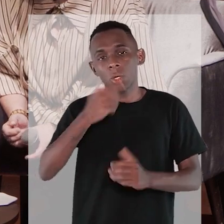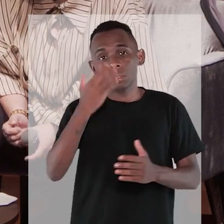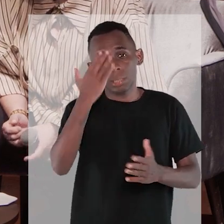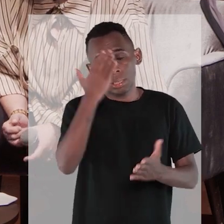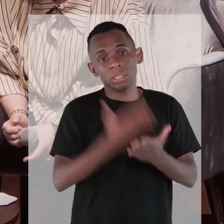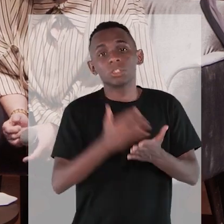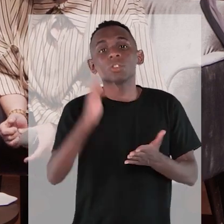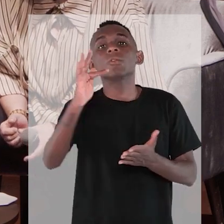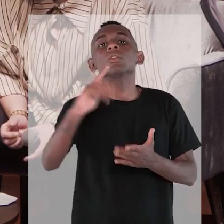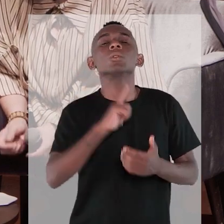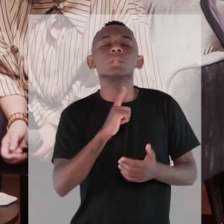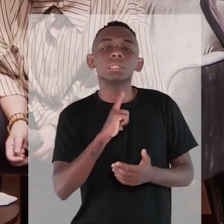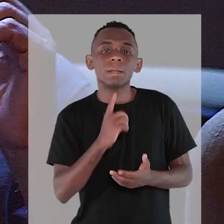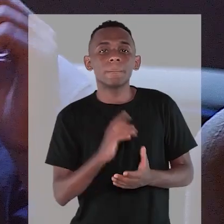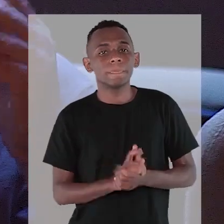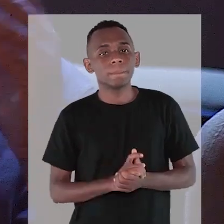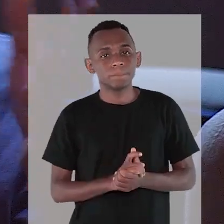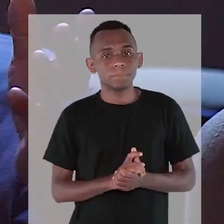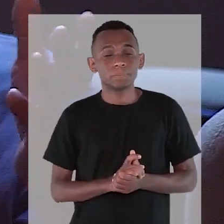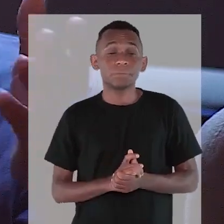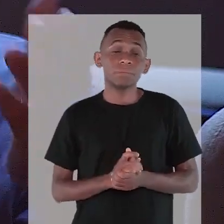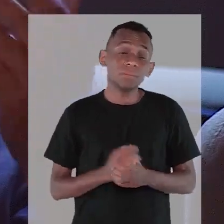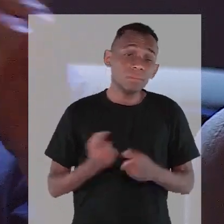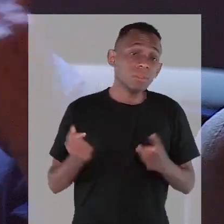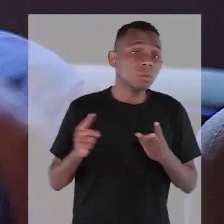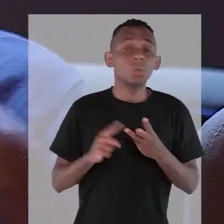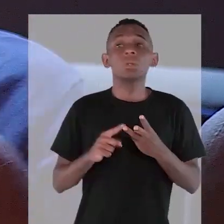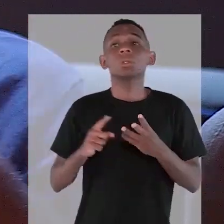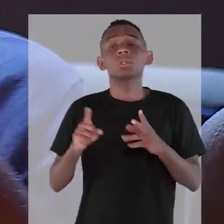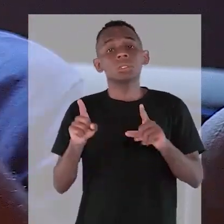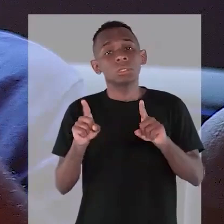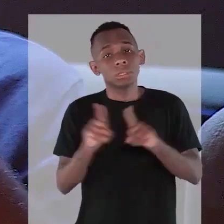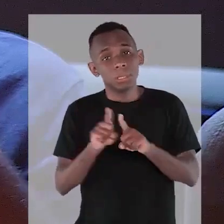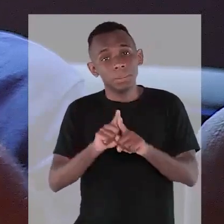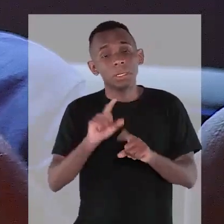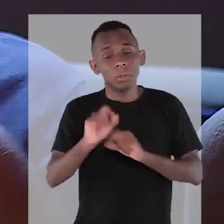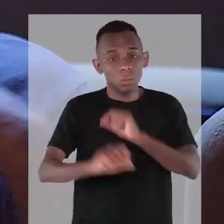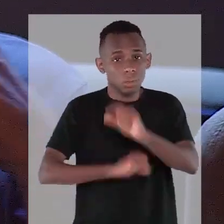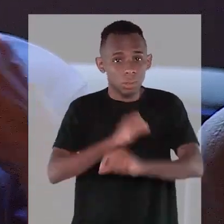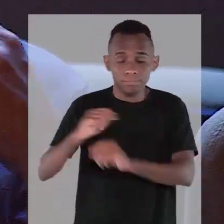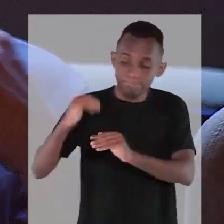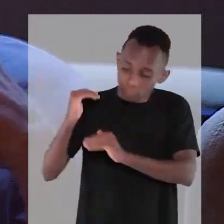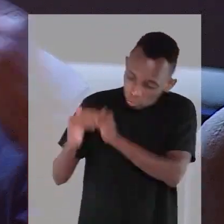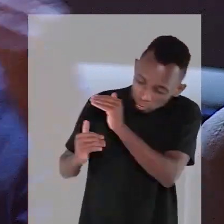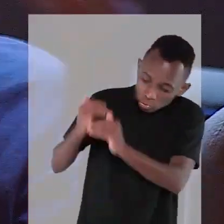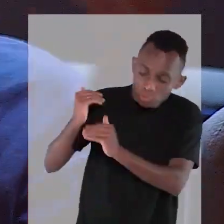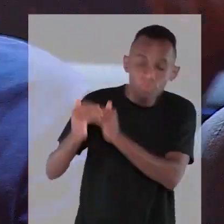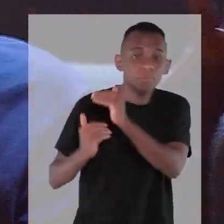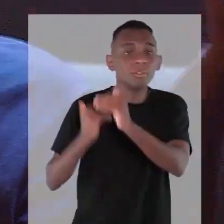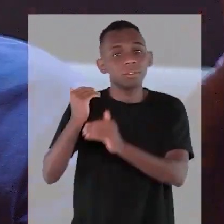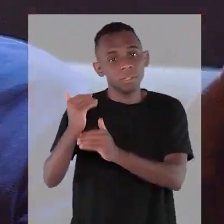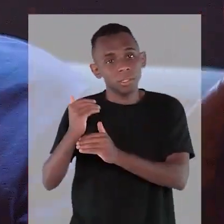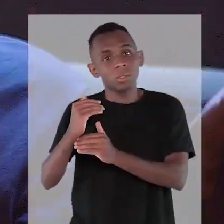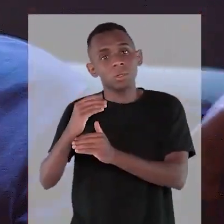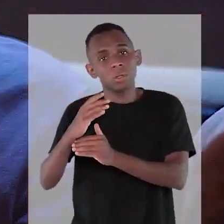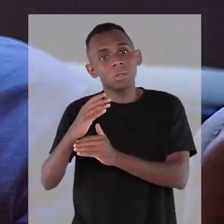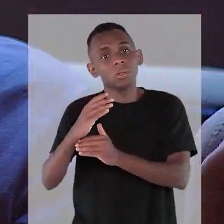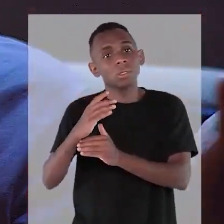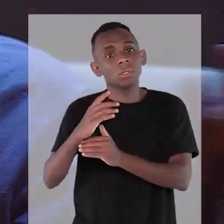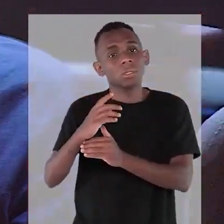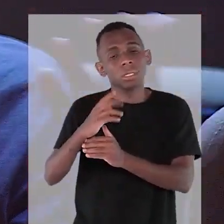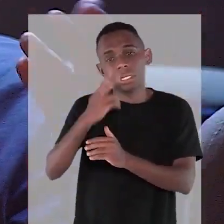acontecido. E a outra coisa é que o construtivismo ele passa longe